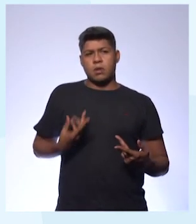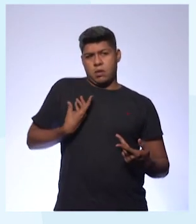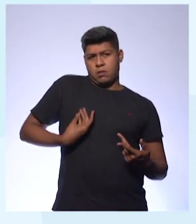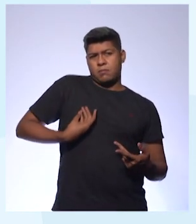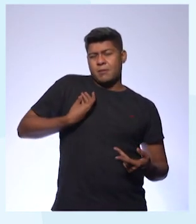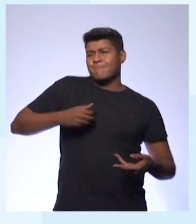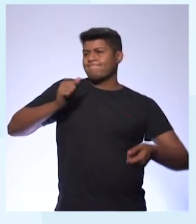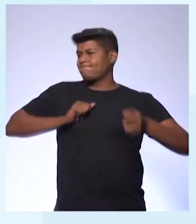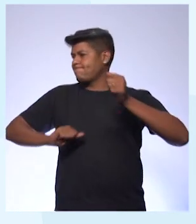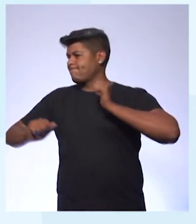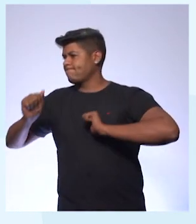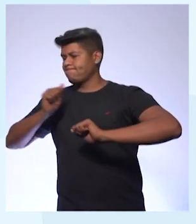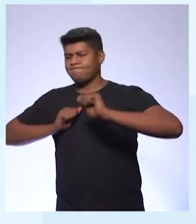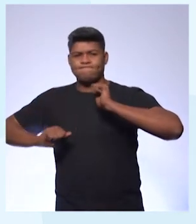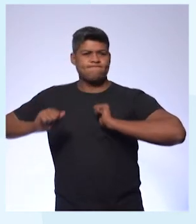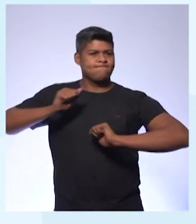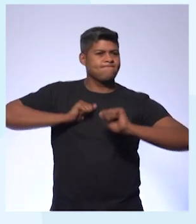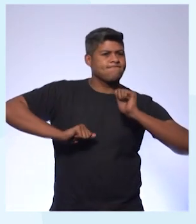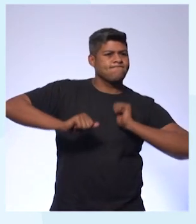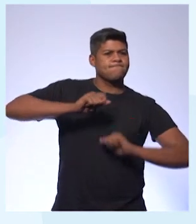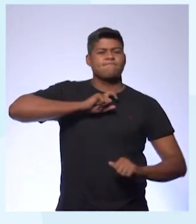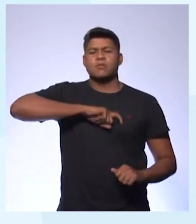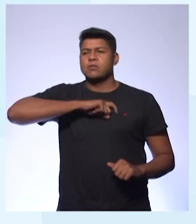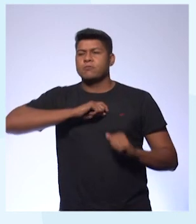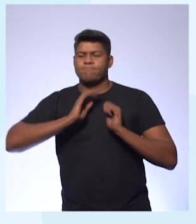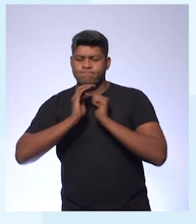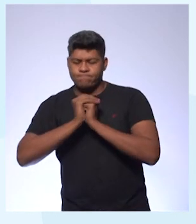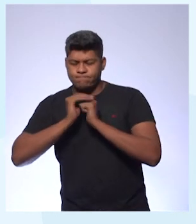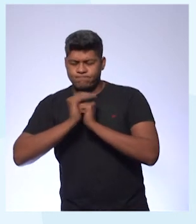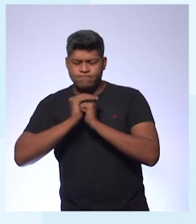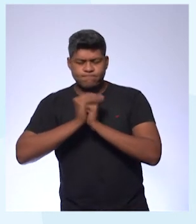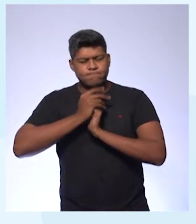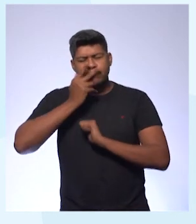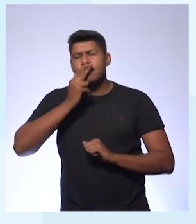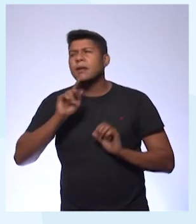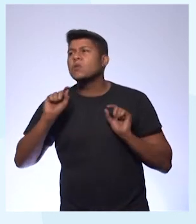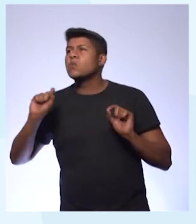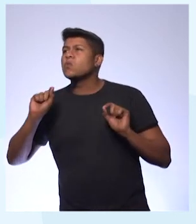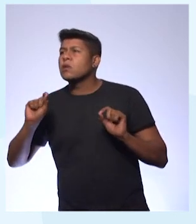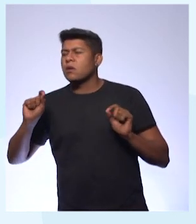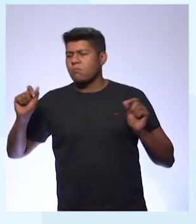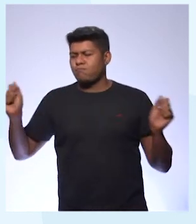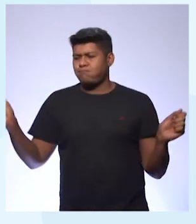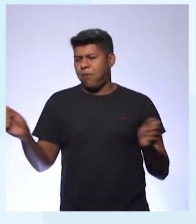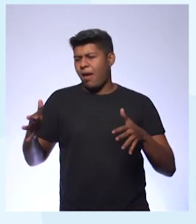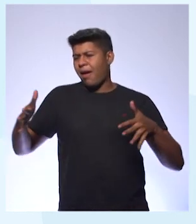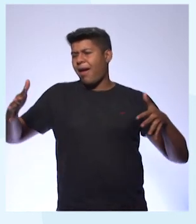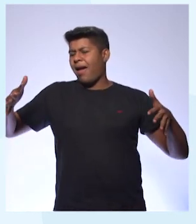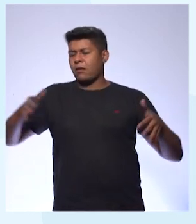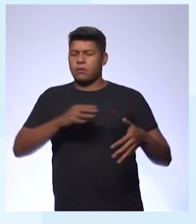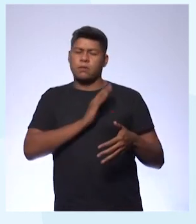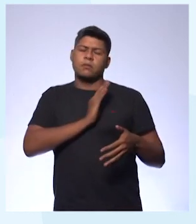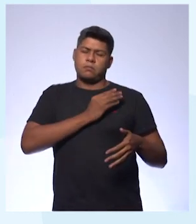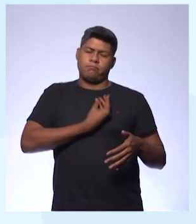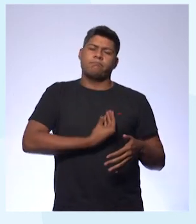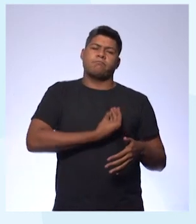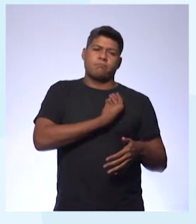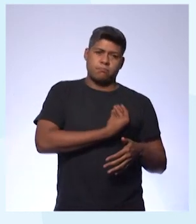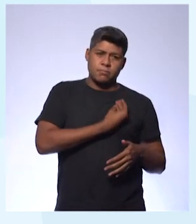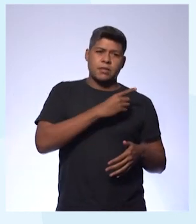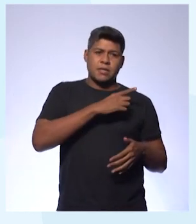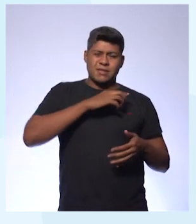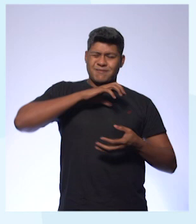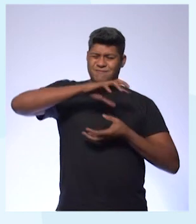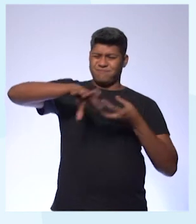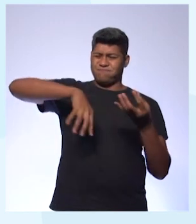Vives ansiando em maldições e preces, como se a arder no coração tivesses o